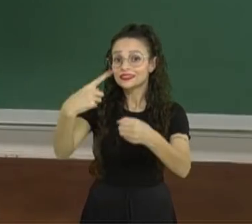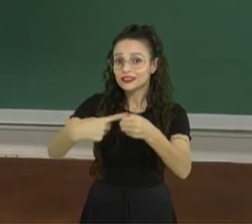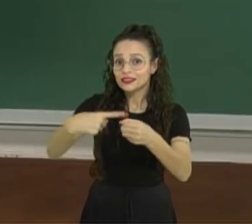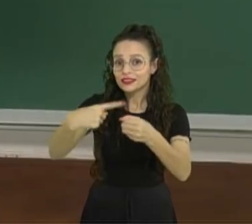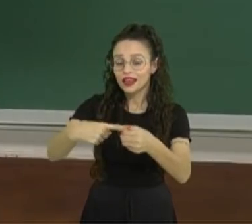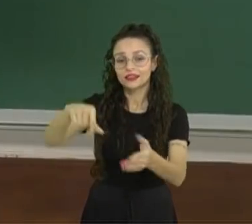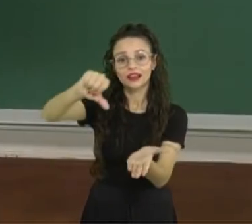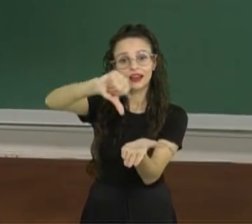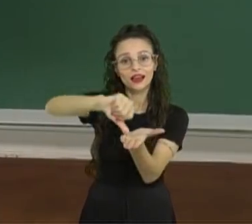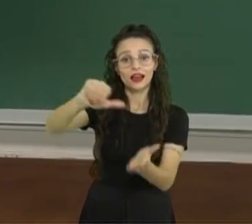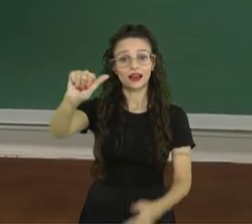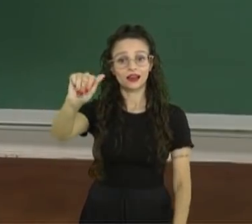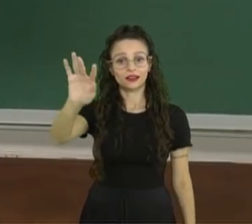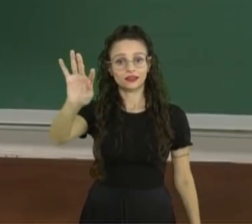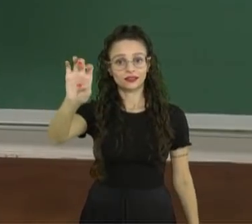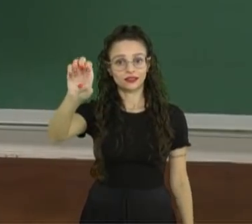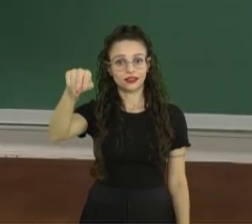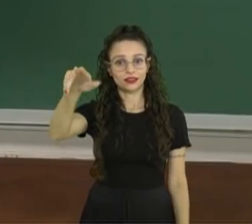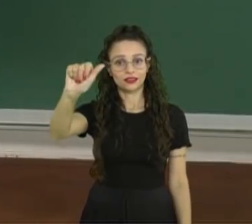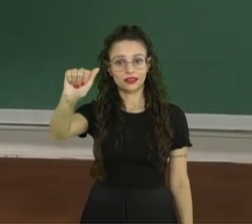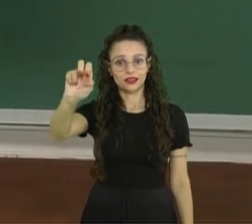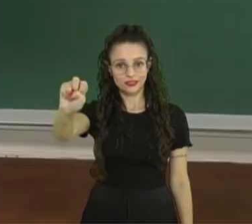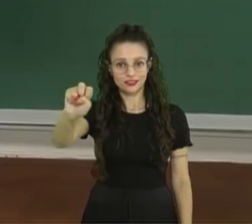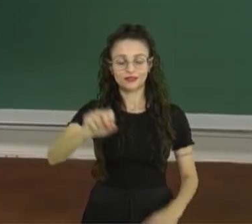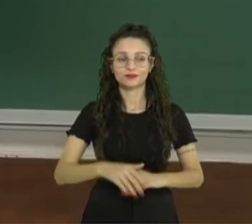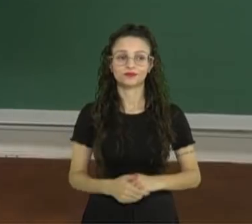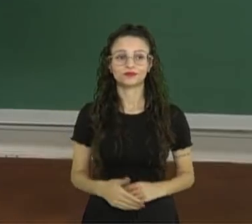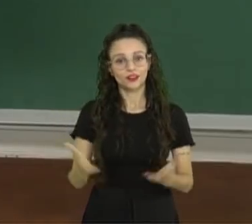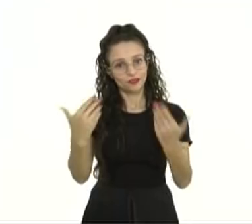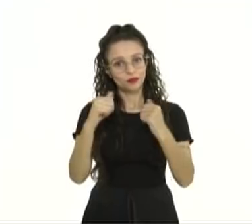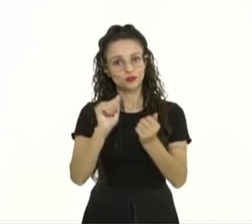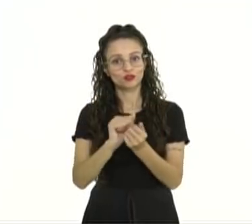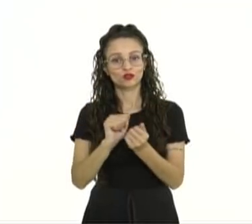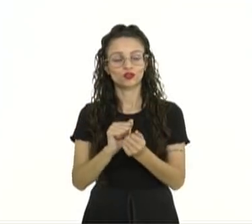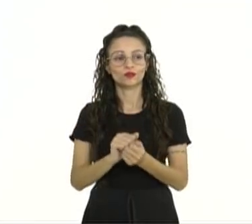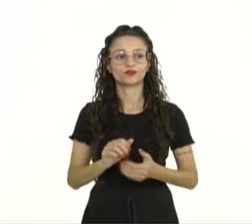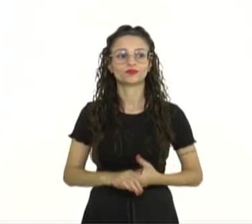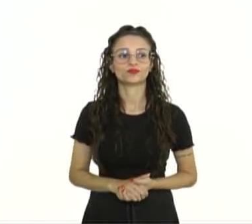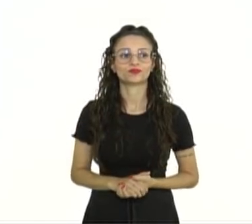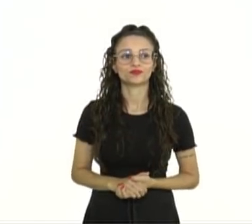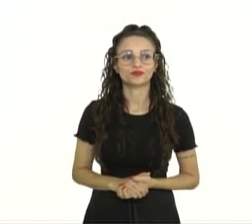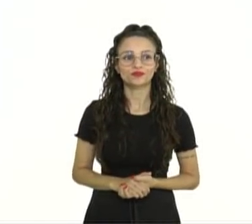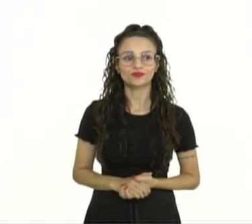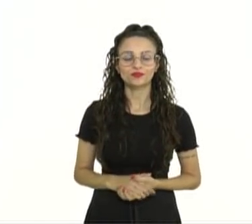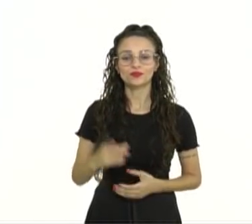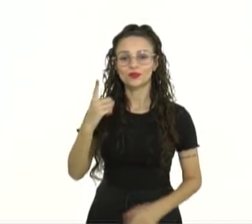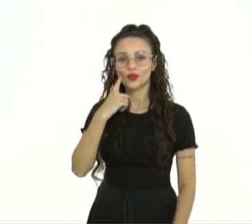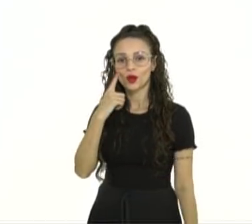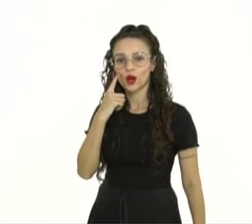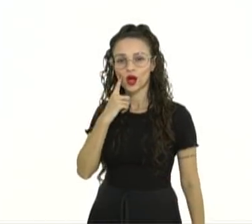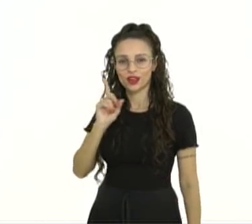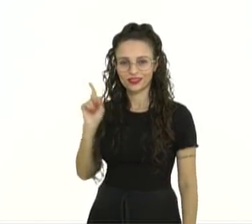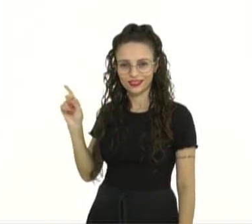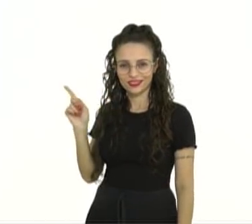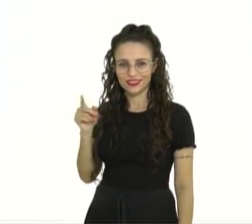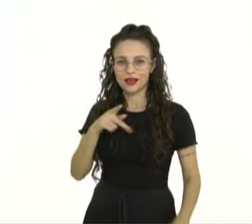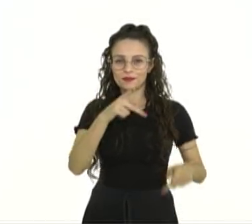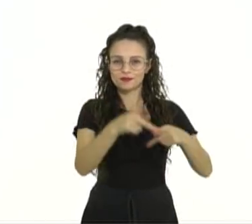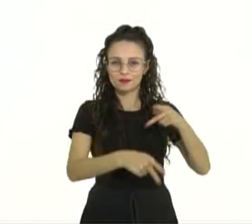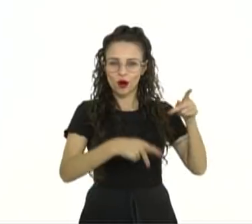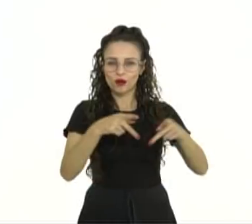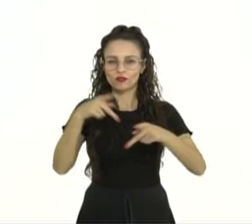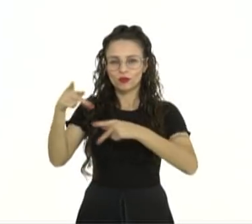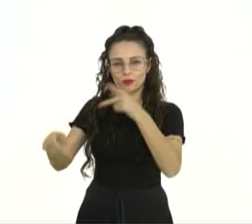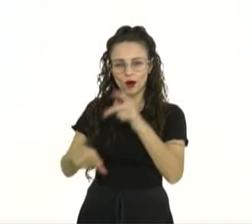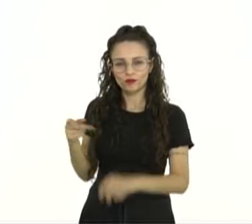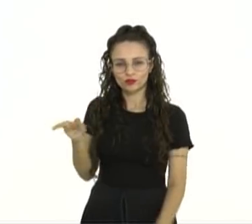cidade chama-se Atenas. Vamos fazer junto essa aí? Mesopotâmia e Egito. Essas duas civilizações que nós explicamos